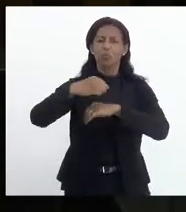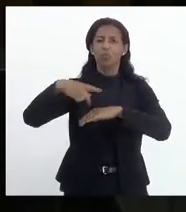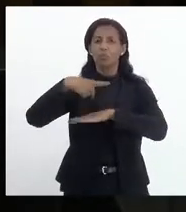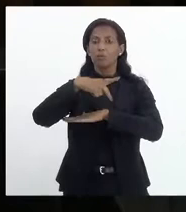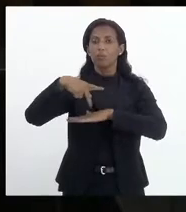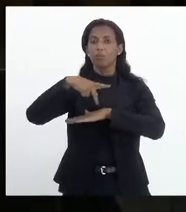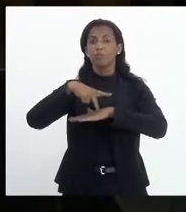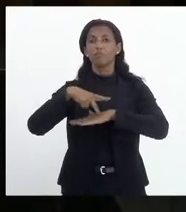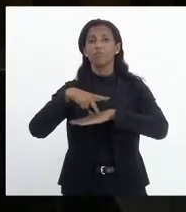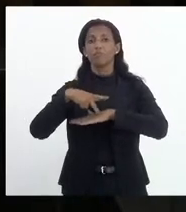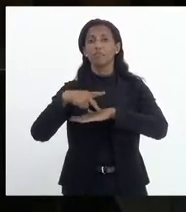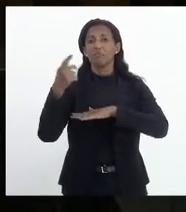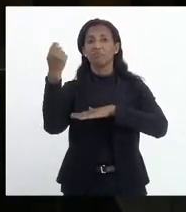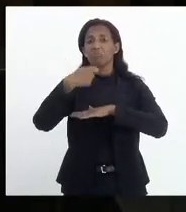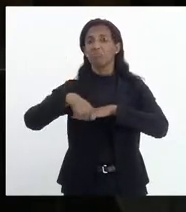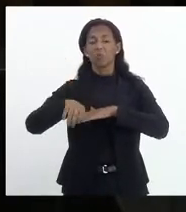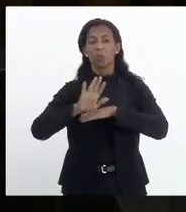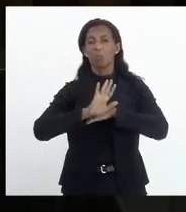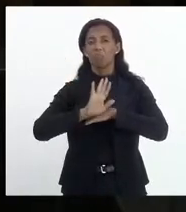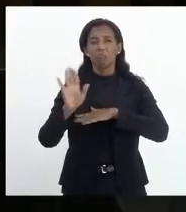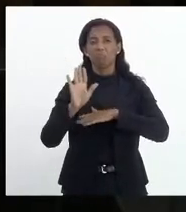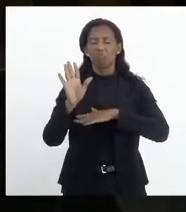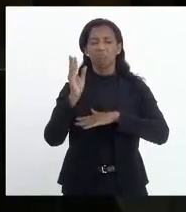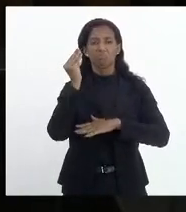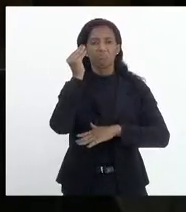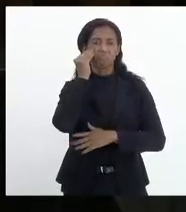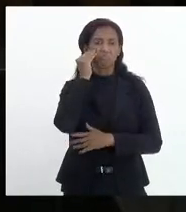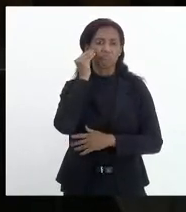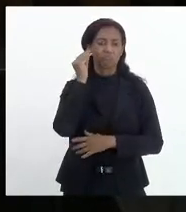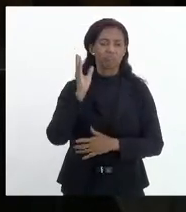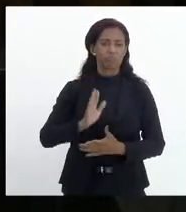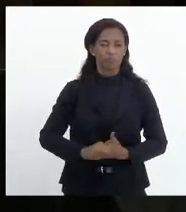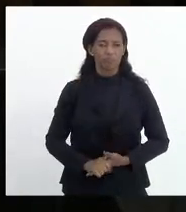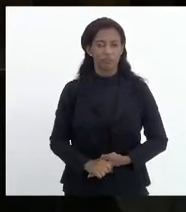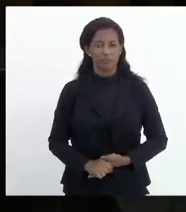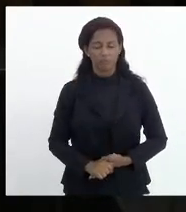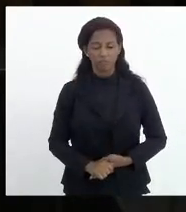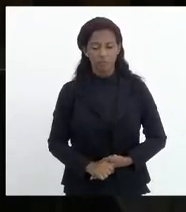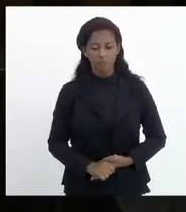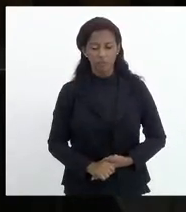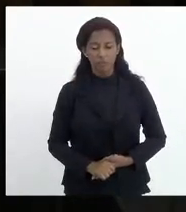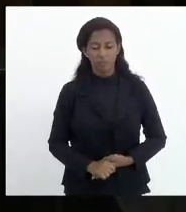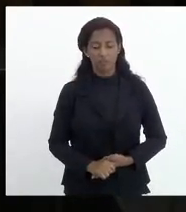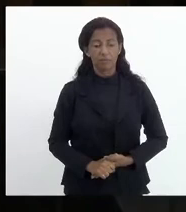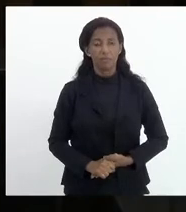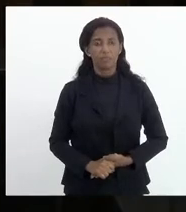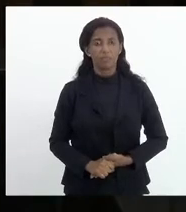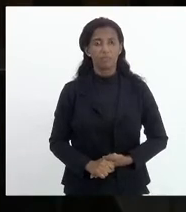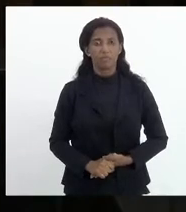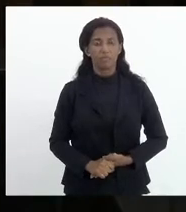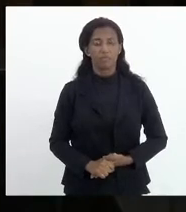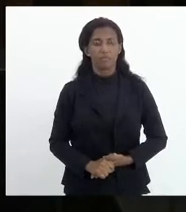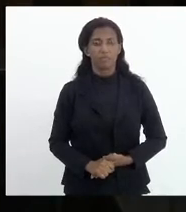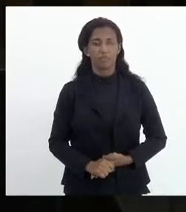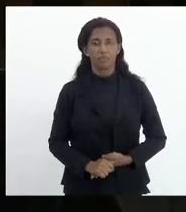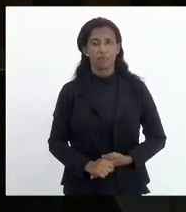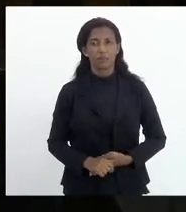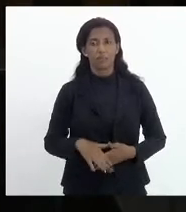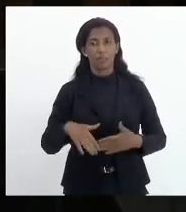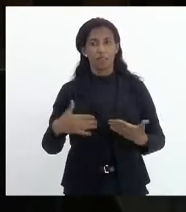nação não precisava assistir a e nesse sentido senhora Presidente